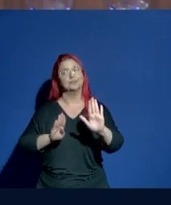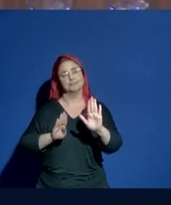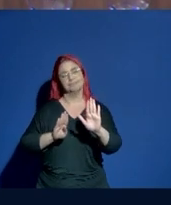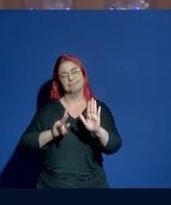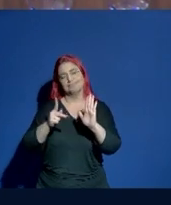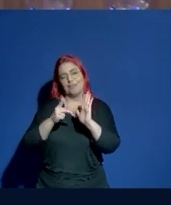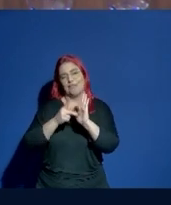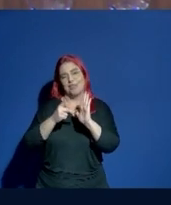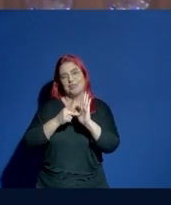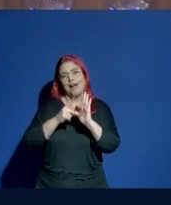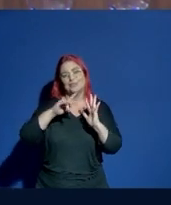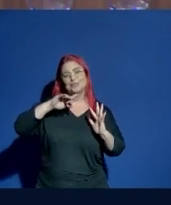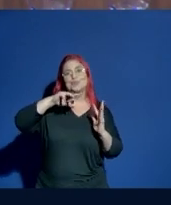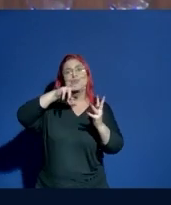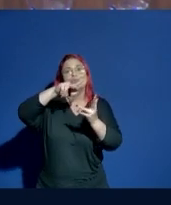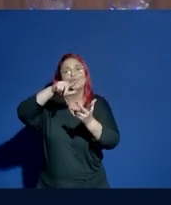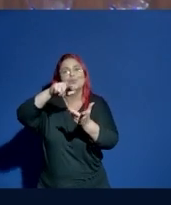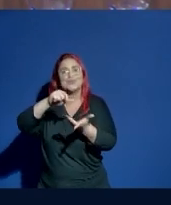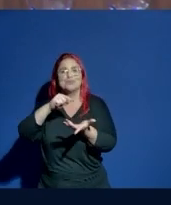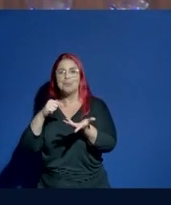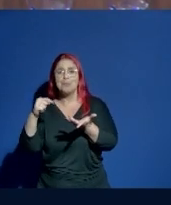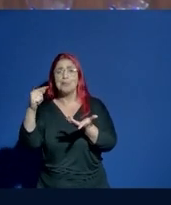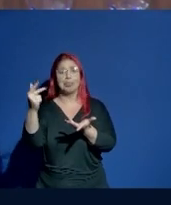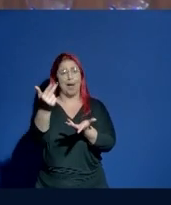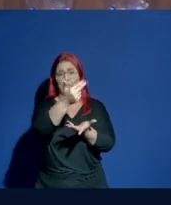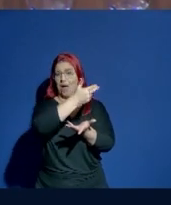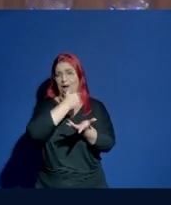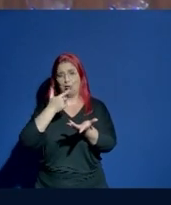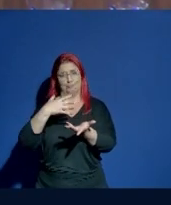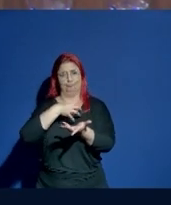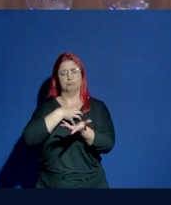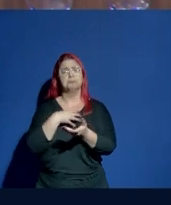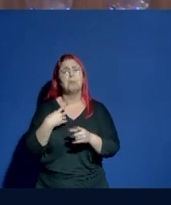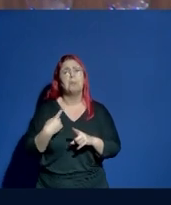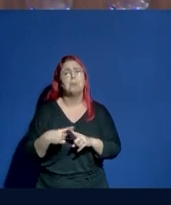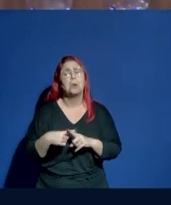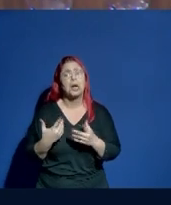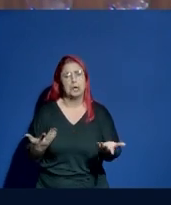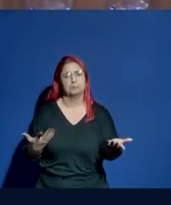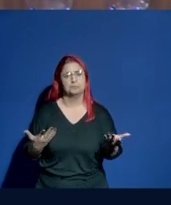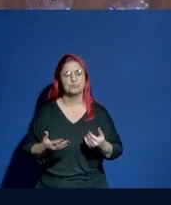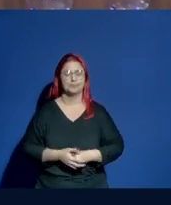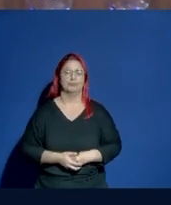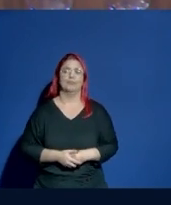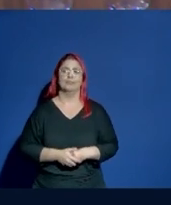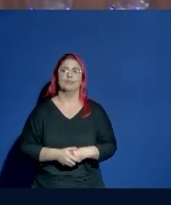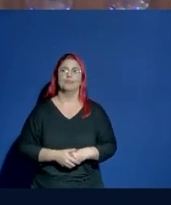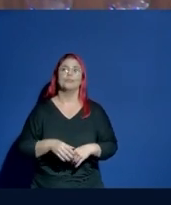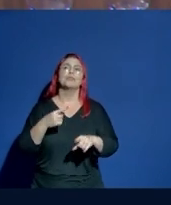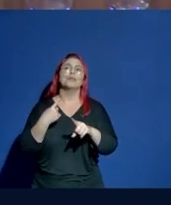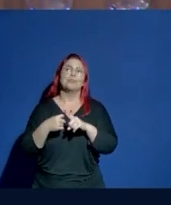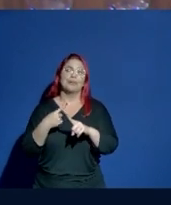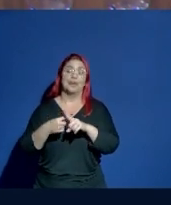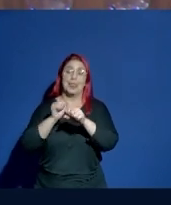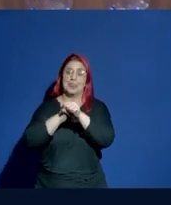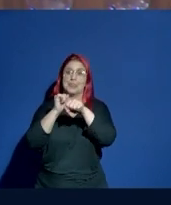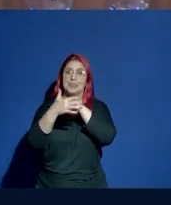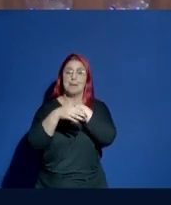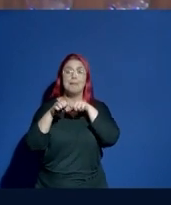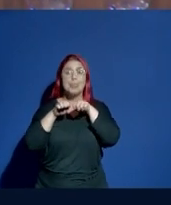inteiro, está no mesmo momento. E por quê? Todo mundo correu atrás da demanda durante a